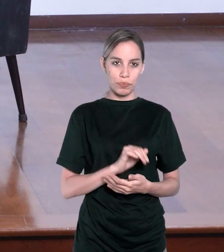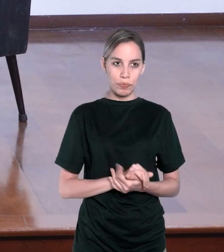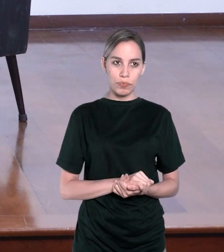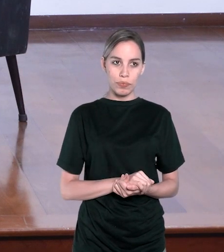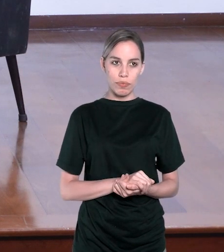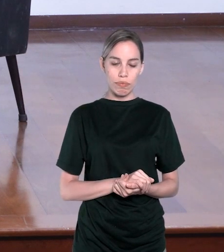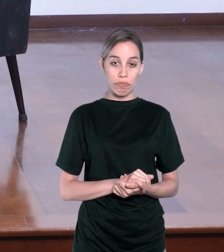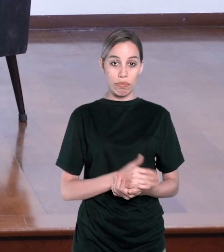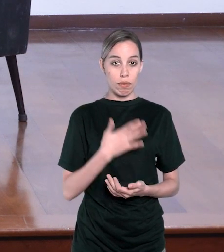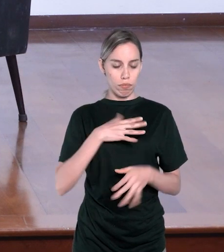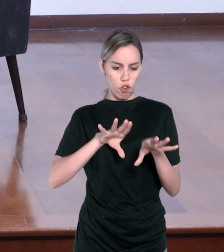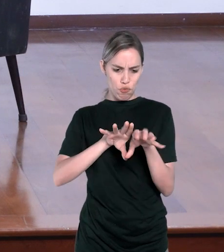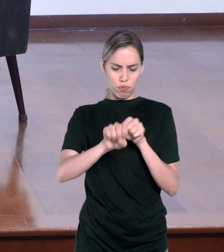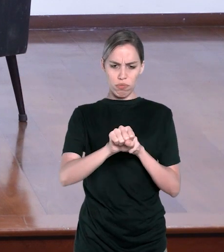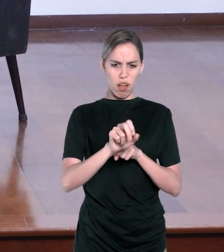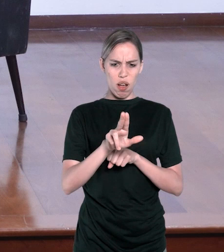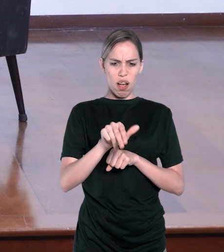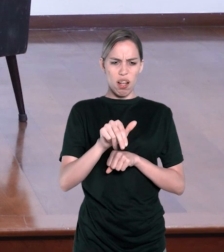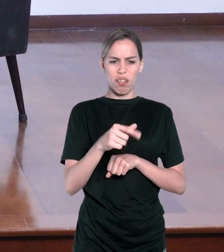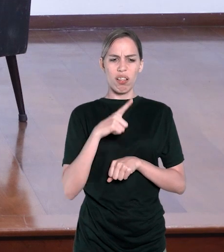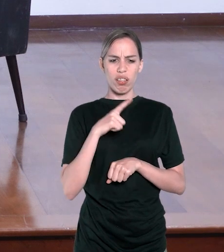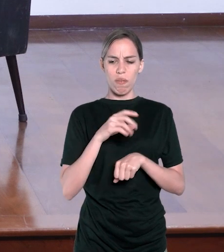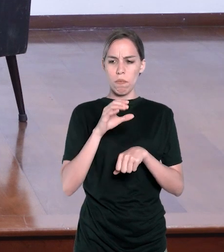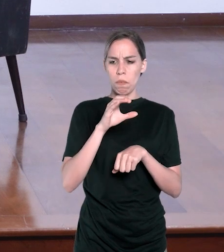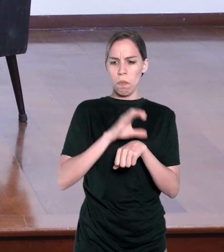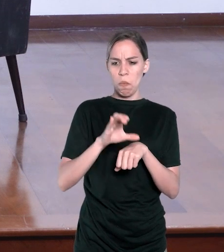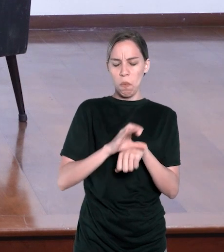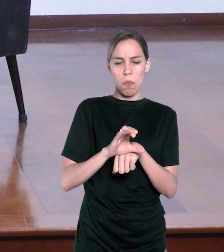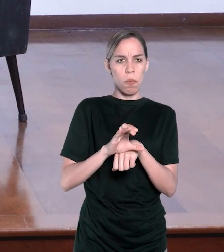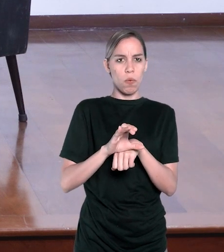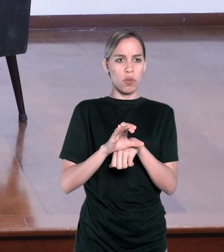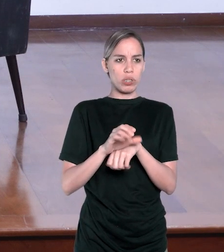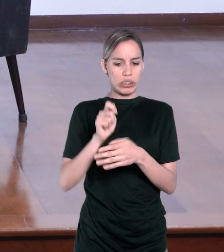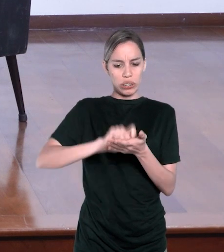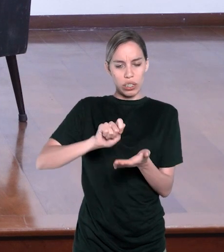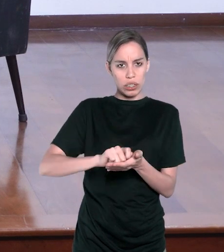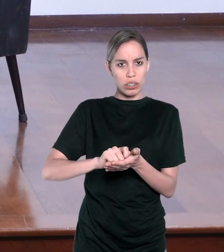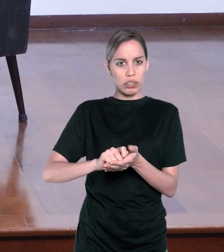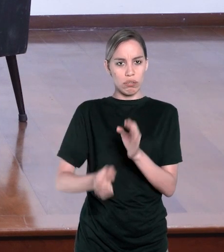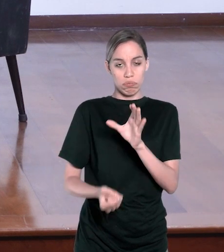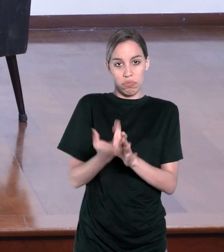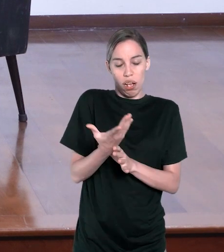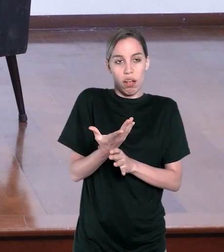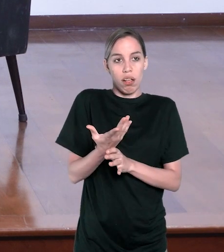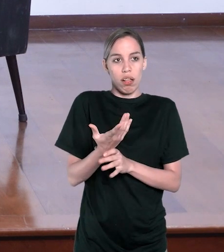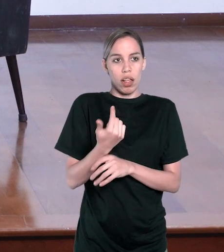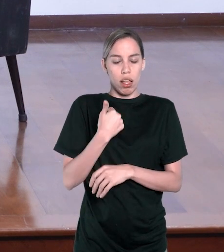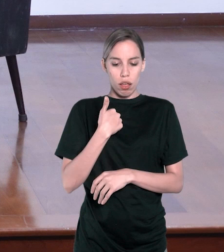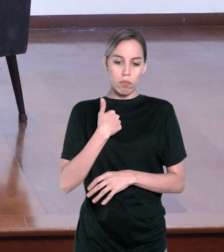a minha formação nunca foi, eu nunca fiz nenhum curso de escrita criativa, me formei e trabalhei como